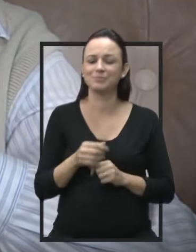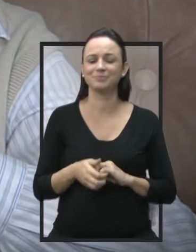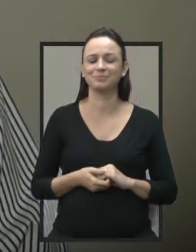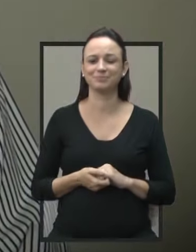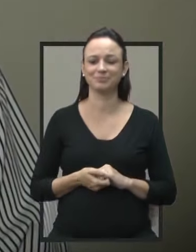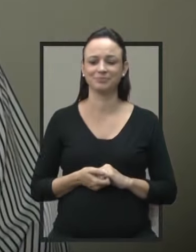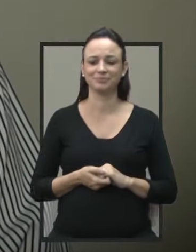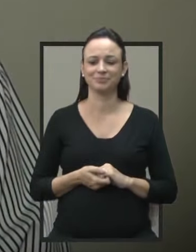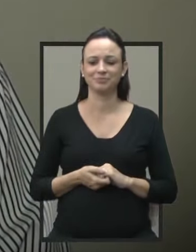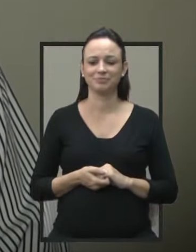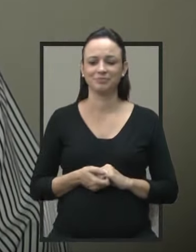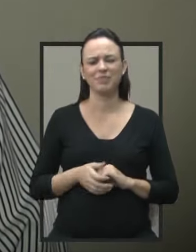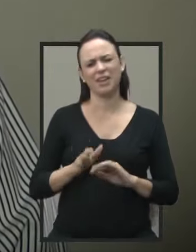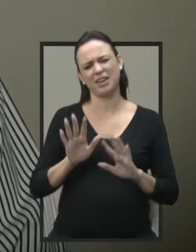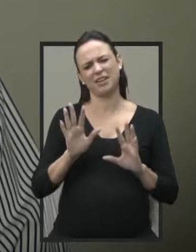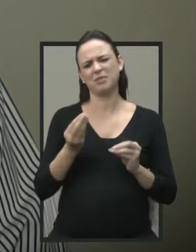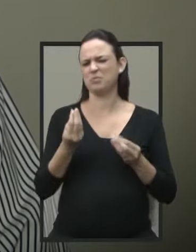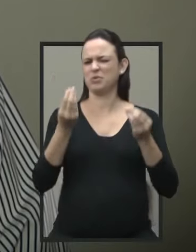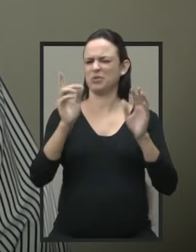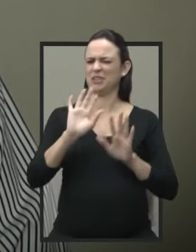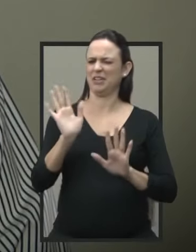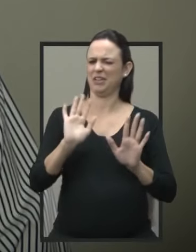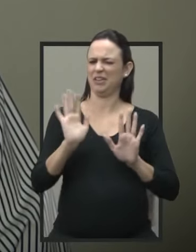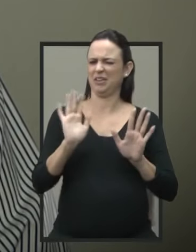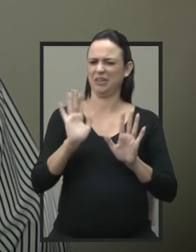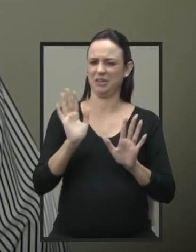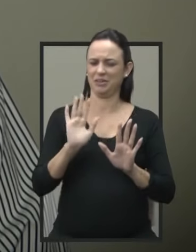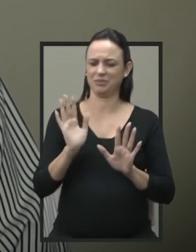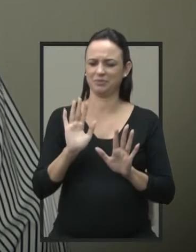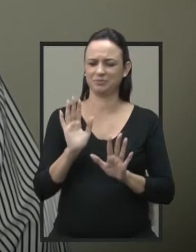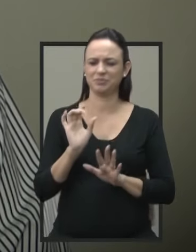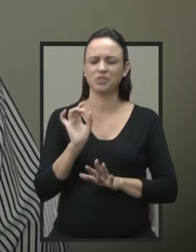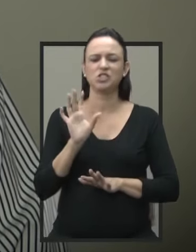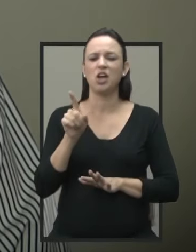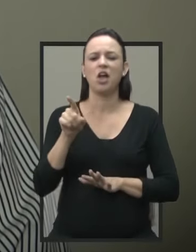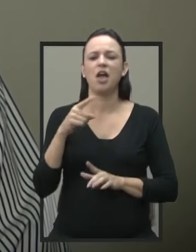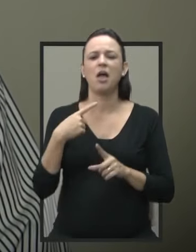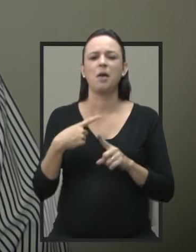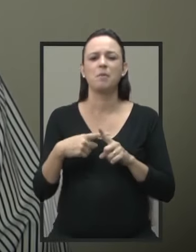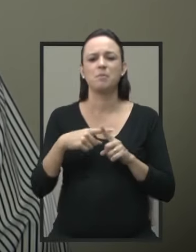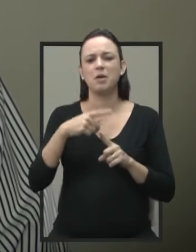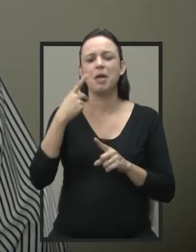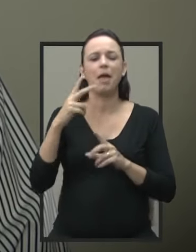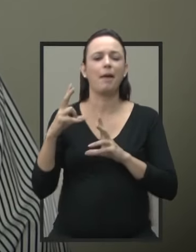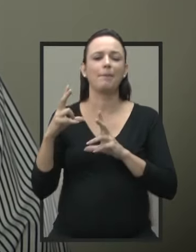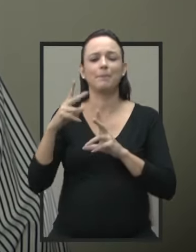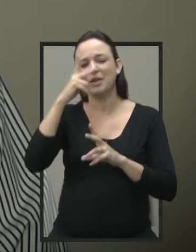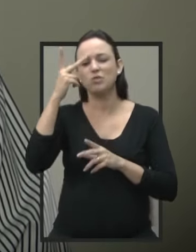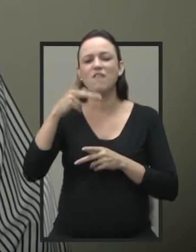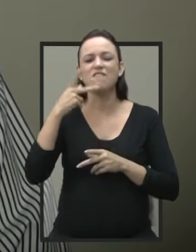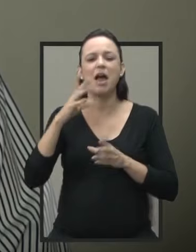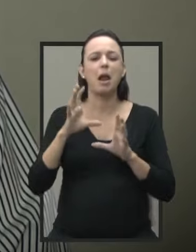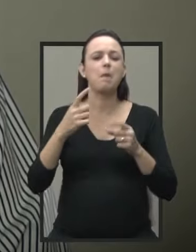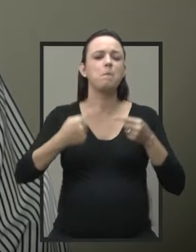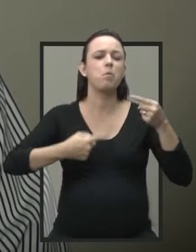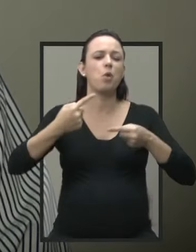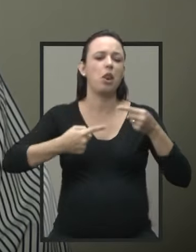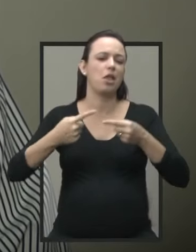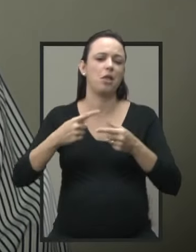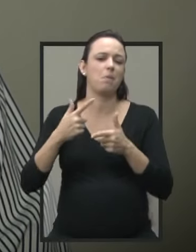fácil. Não é tanto assim. Não é tanto assim. Isso aí são aquelas jogadas políticas que